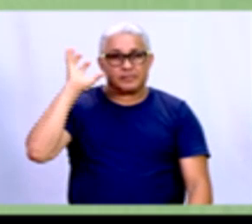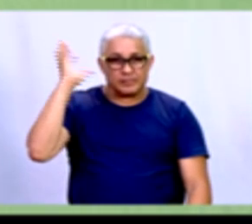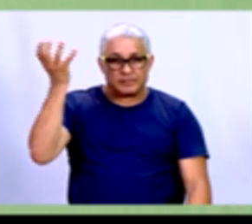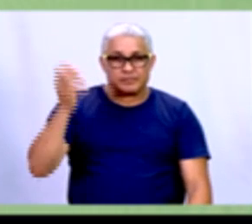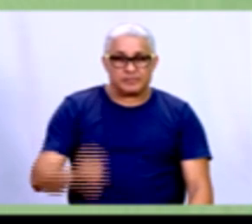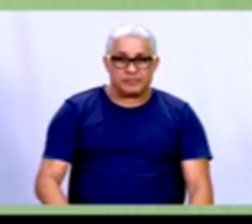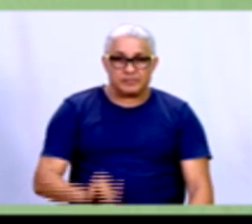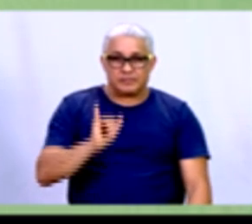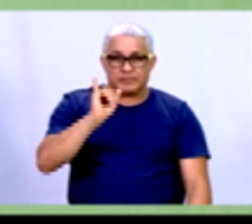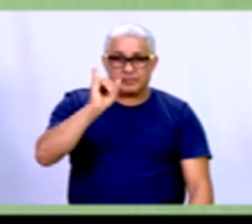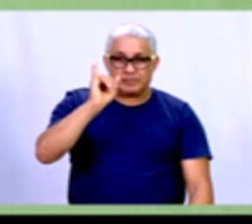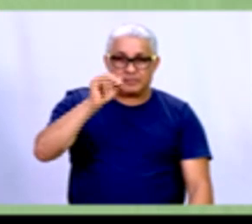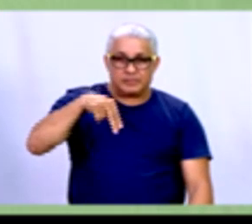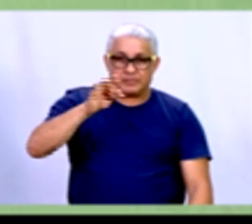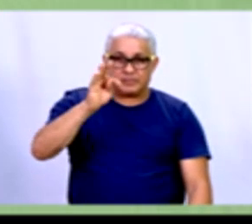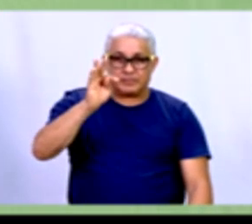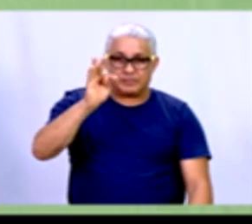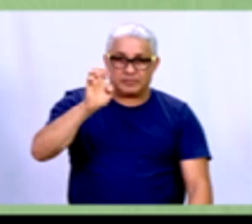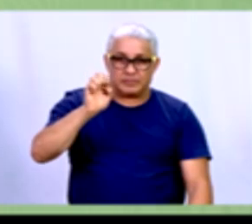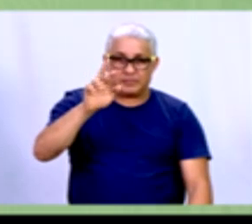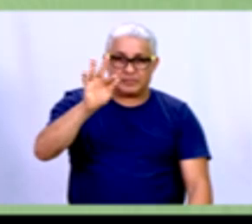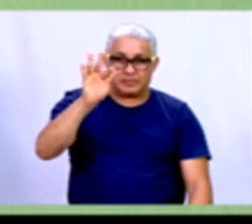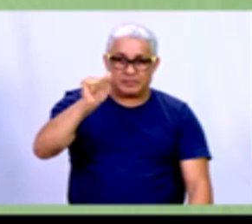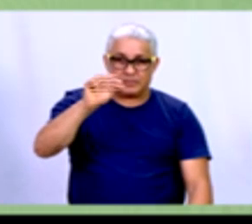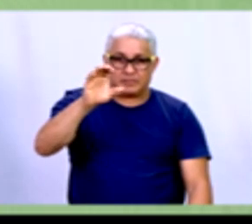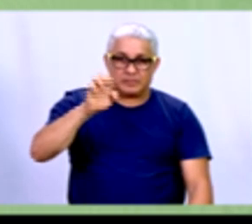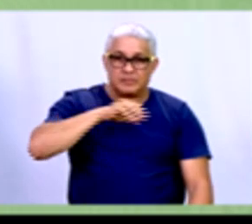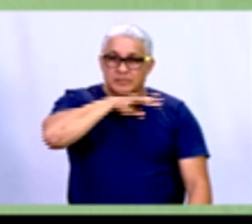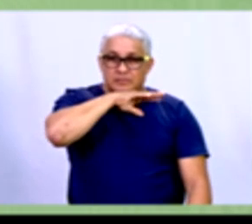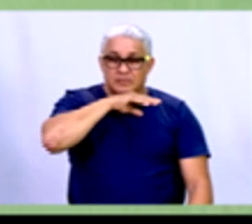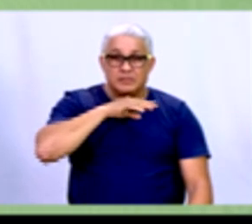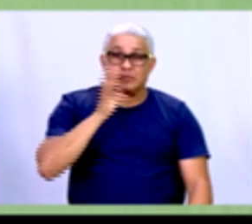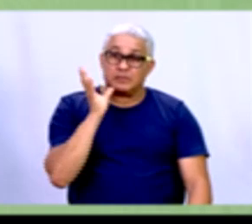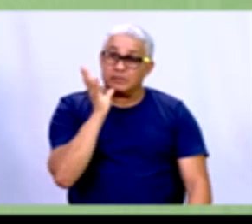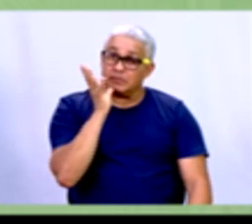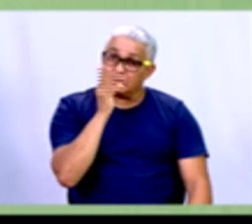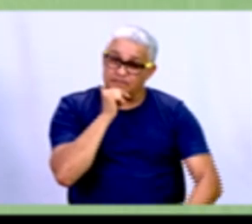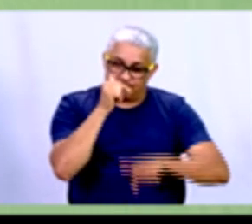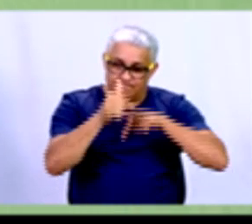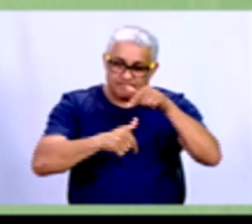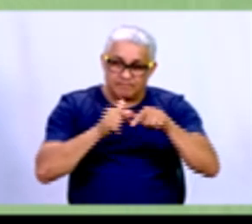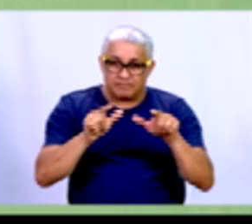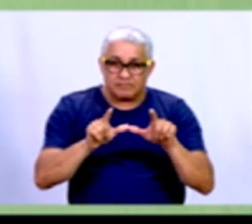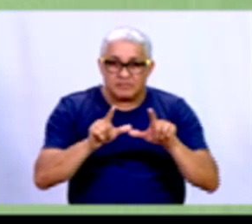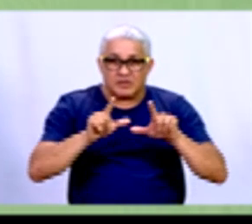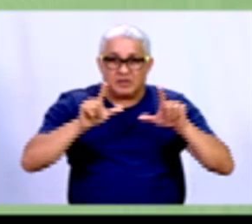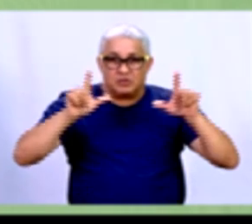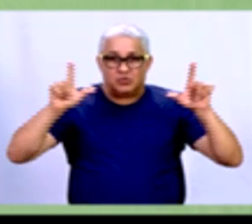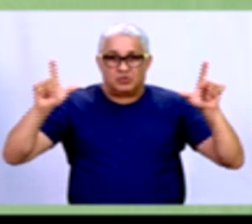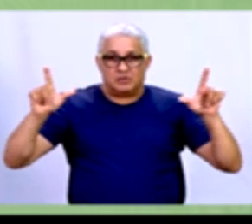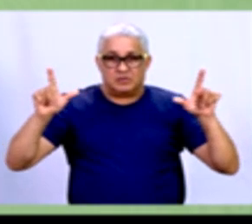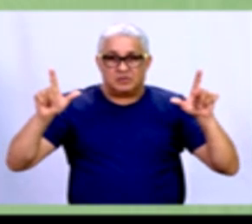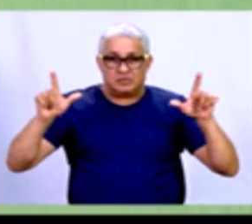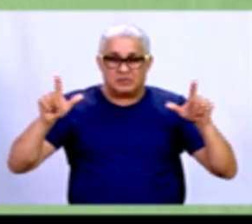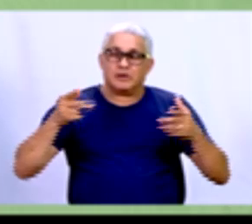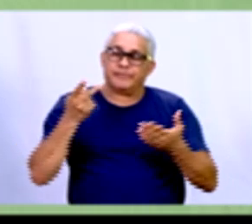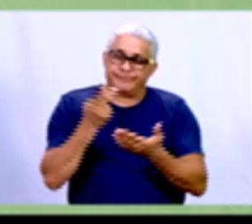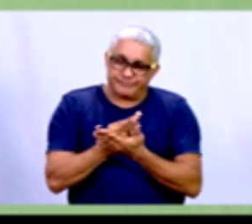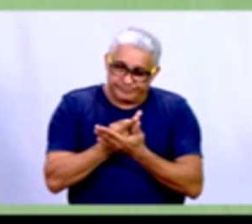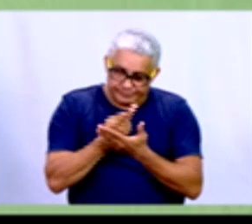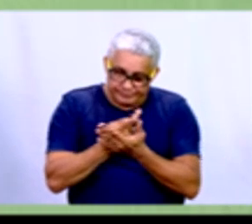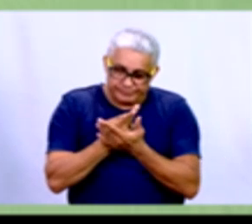uma interface ruim? A gente demora para realizar o trabalho. A gente comete mais erros.